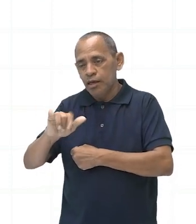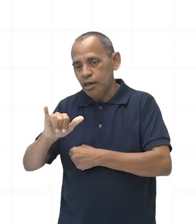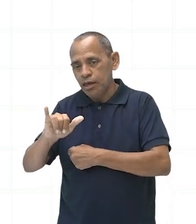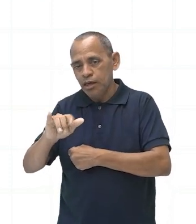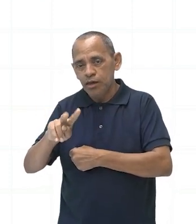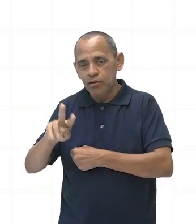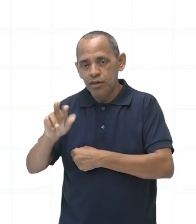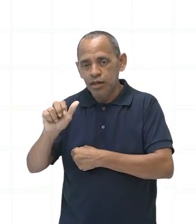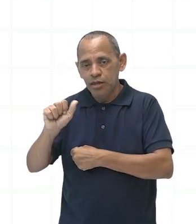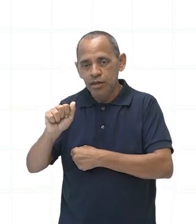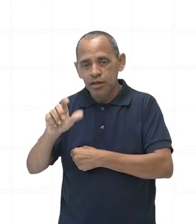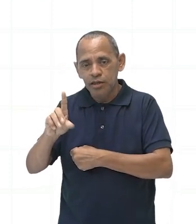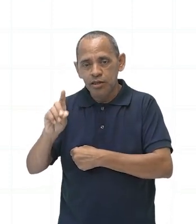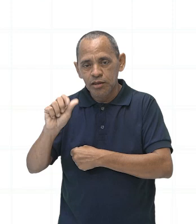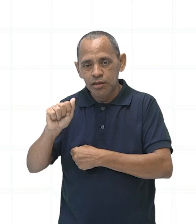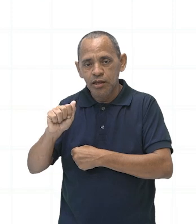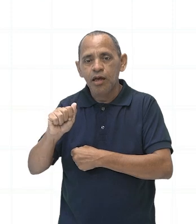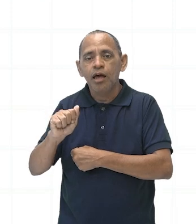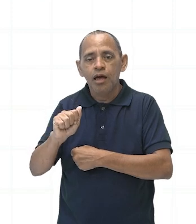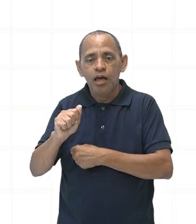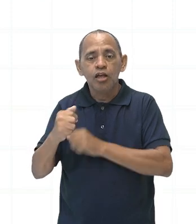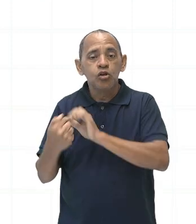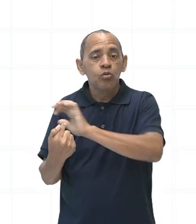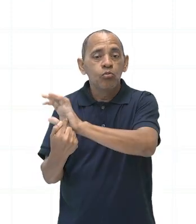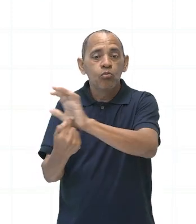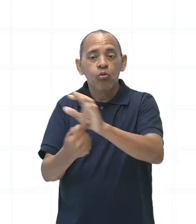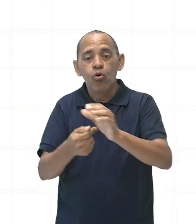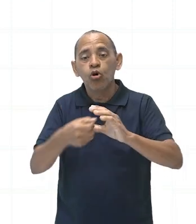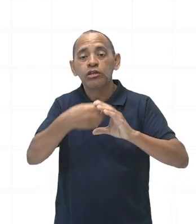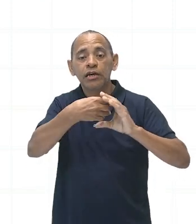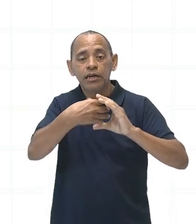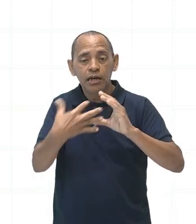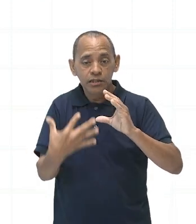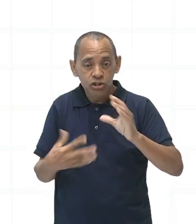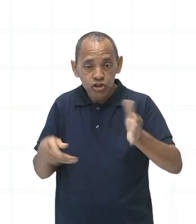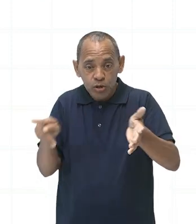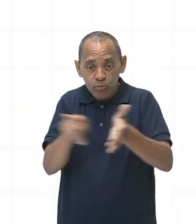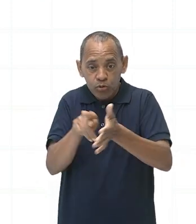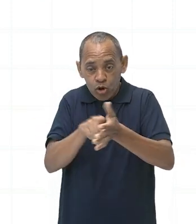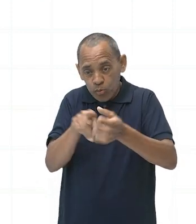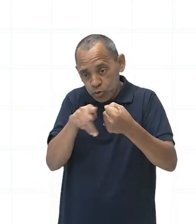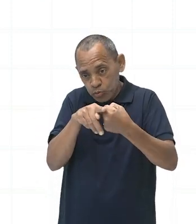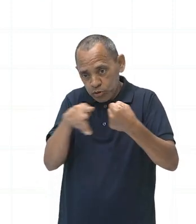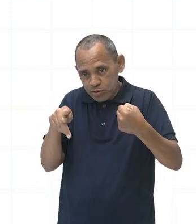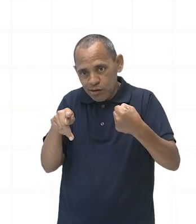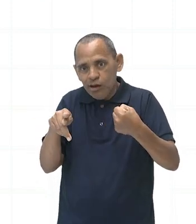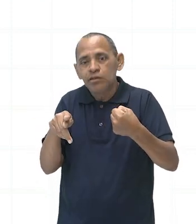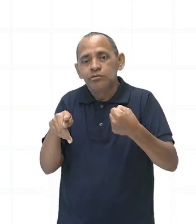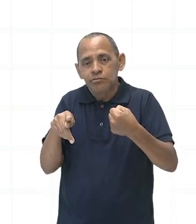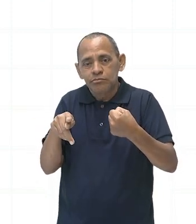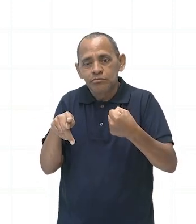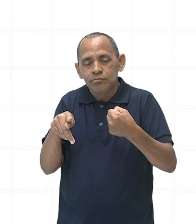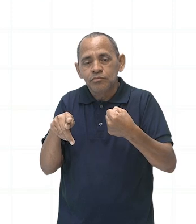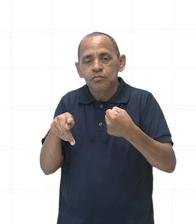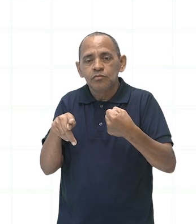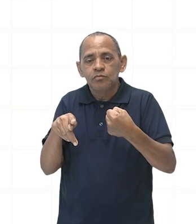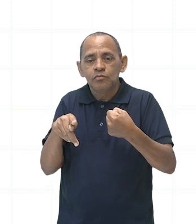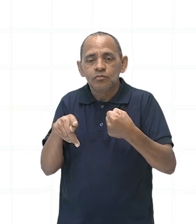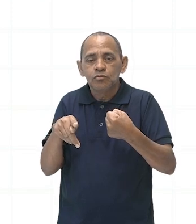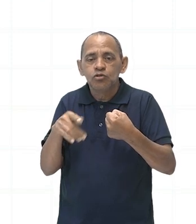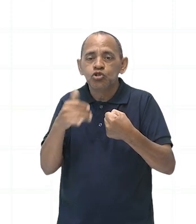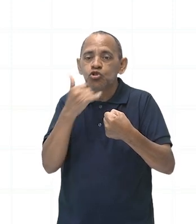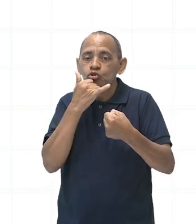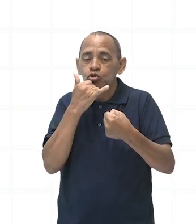aliviada é uma palavra que está trazendo uma caracterização lá do meu sujeito. Quem é que